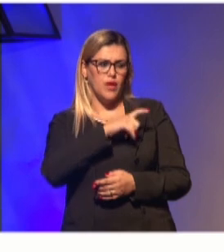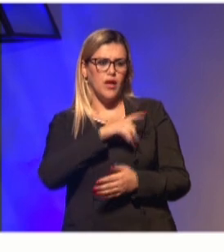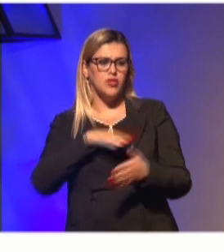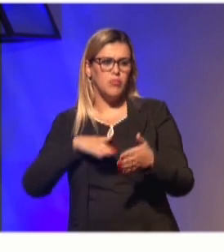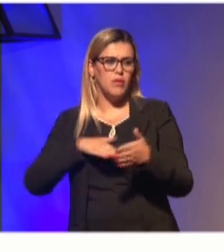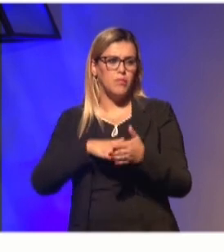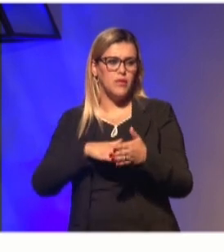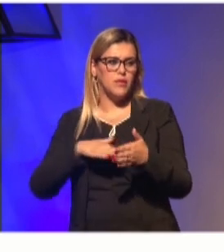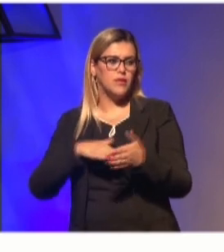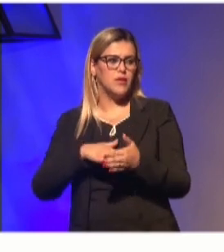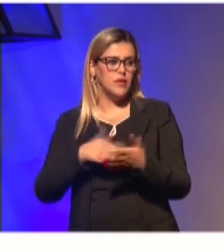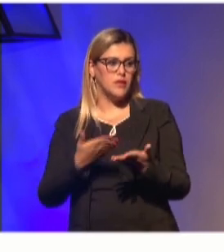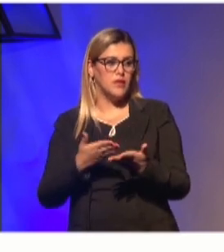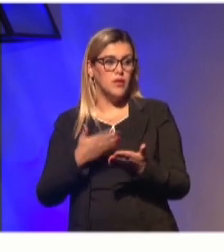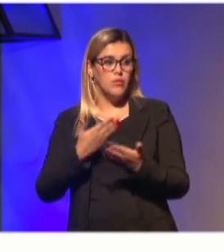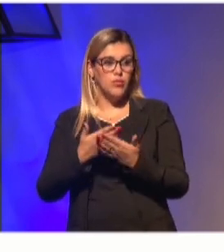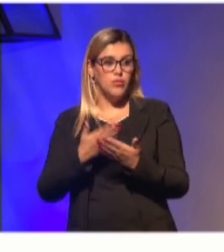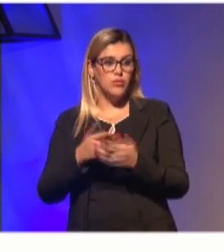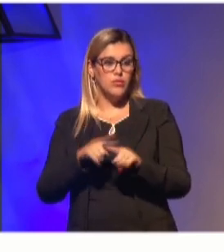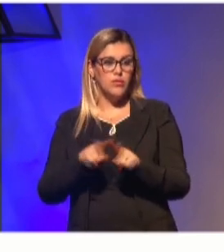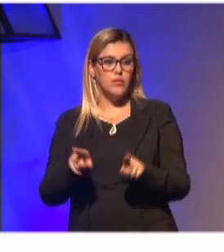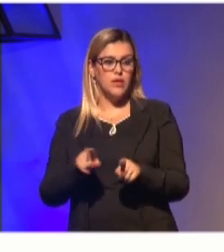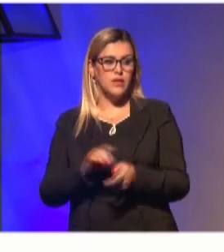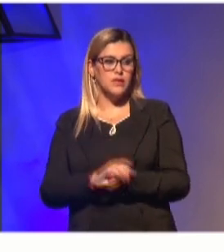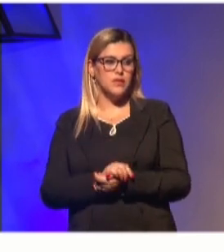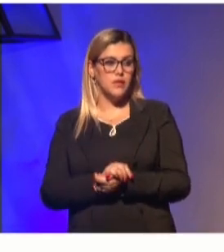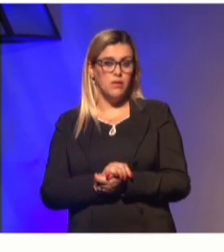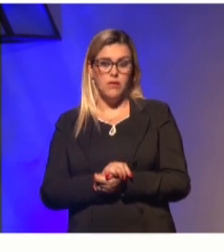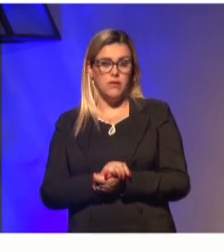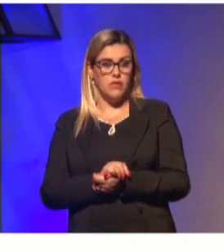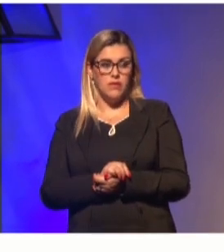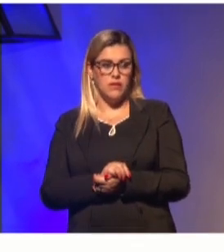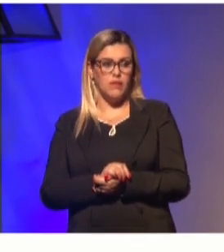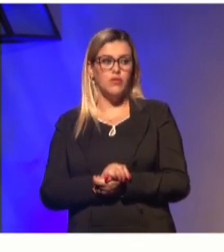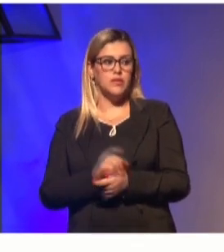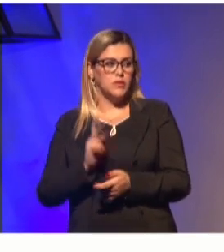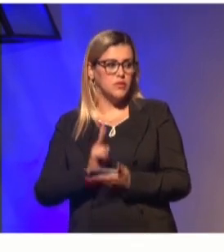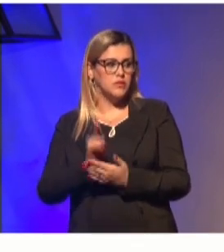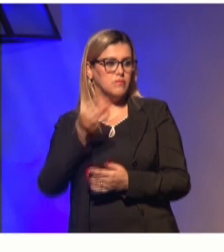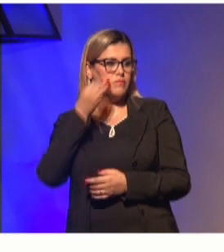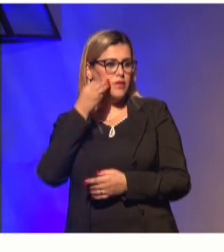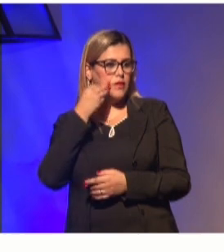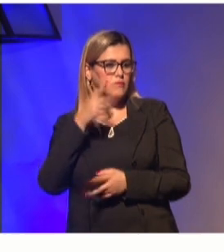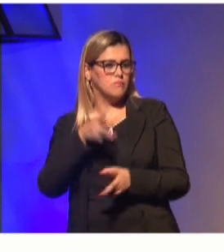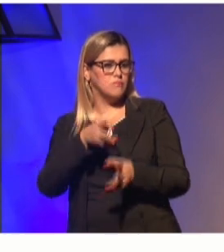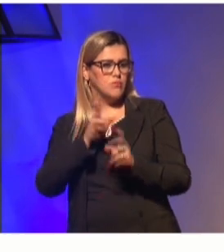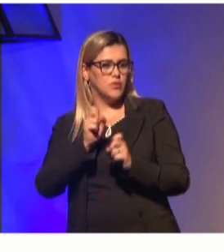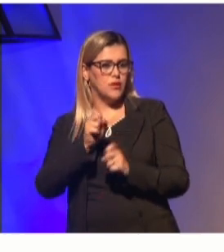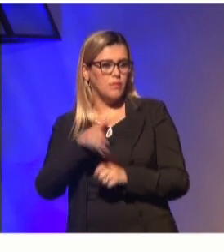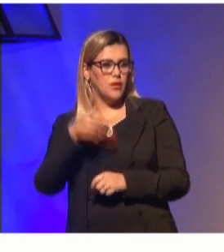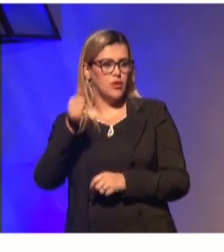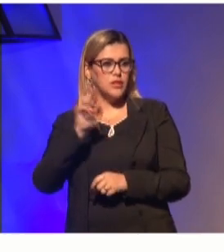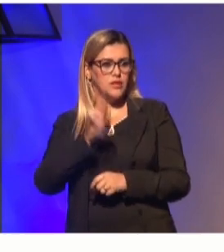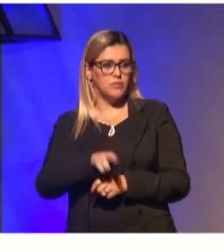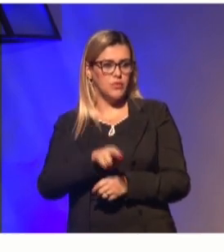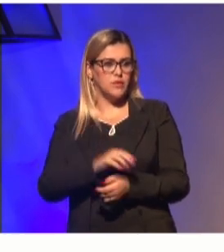barreira para o estudo, mas não impede que a gente tente translacionar e buscar melhores respostas.